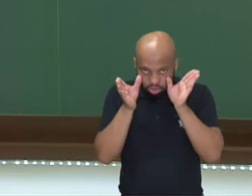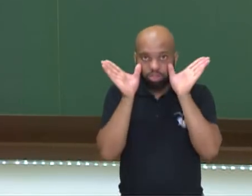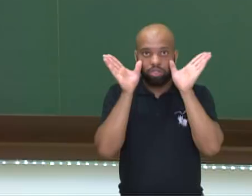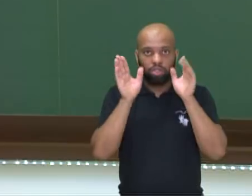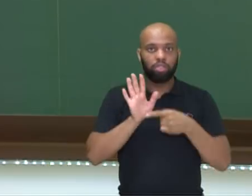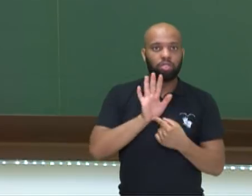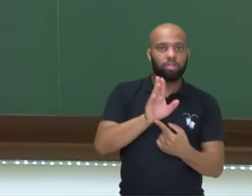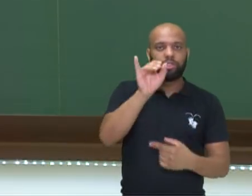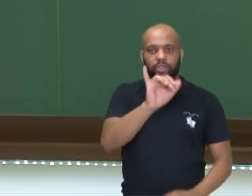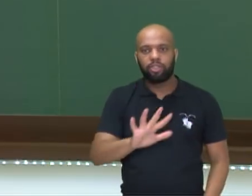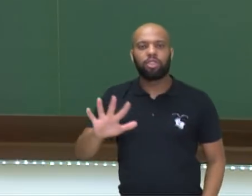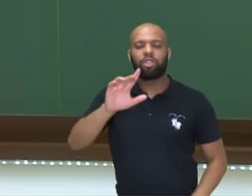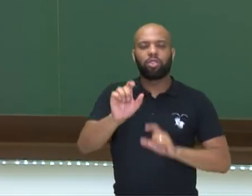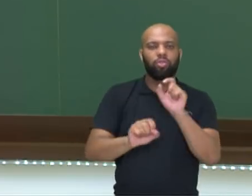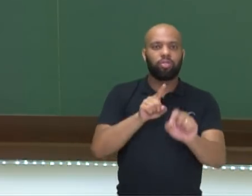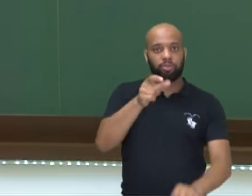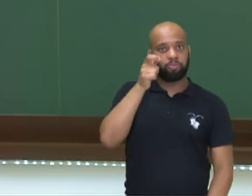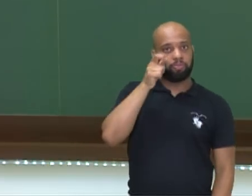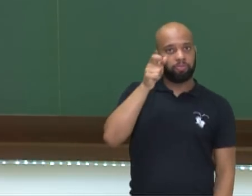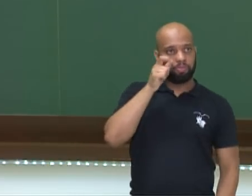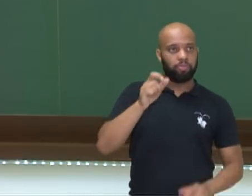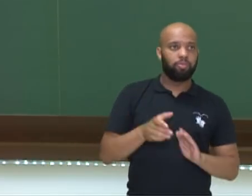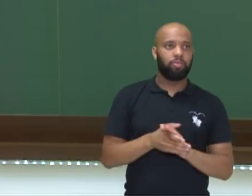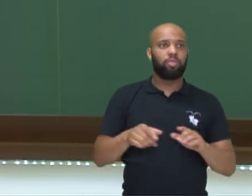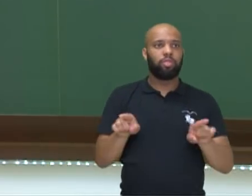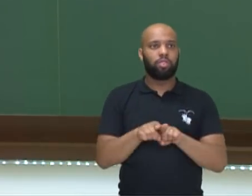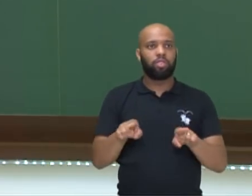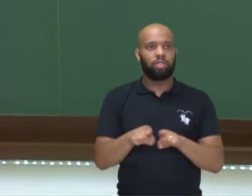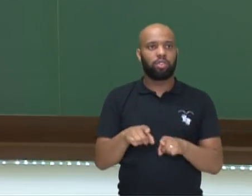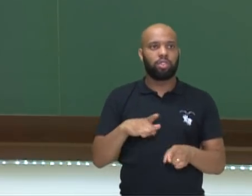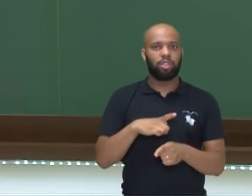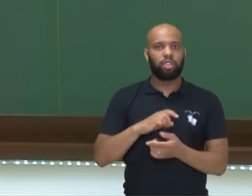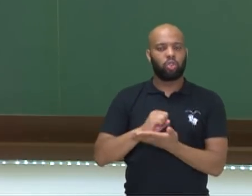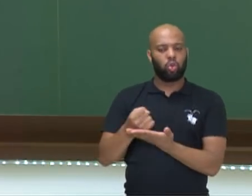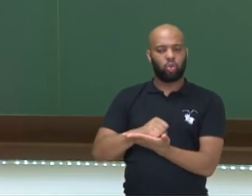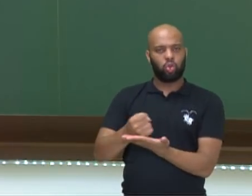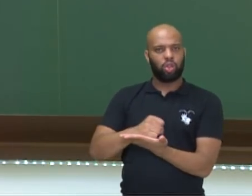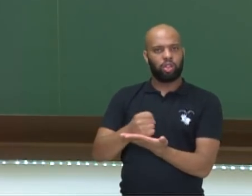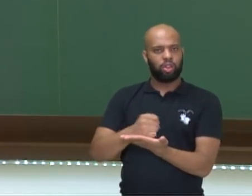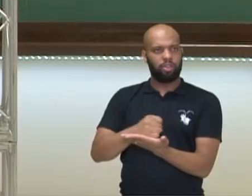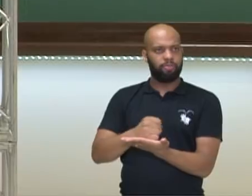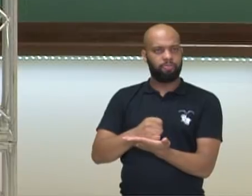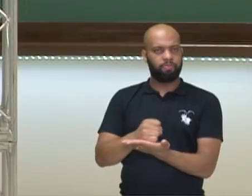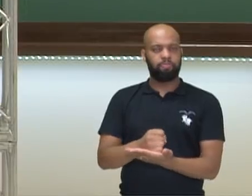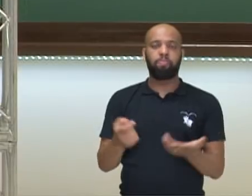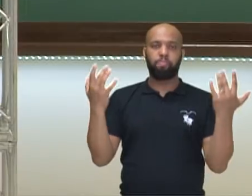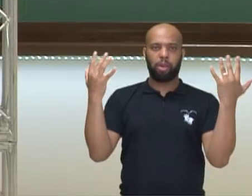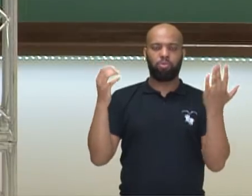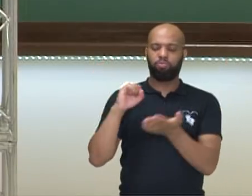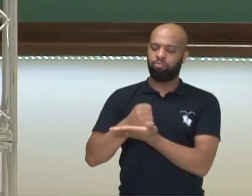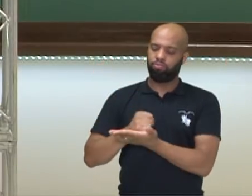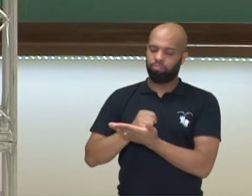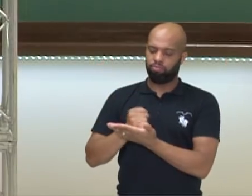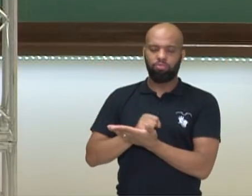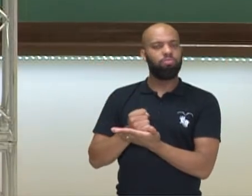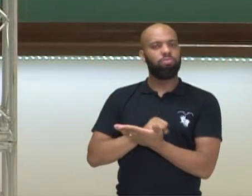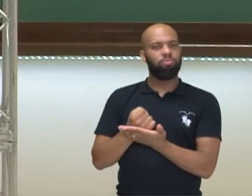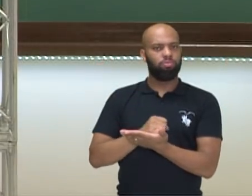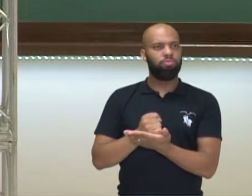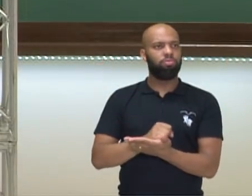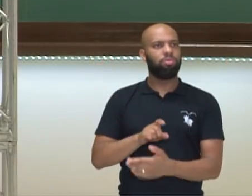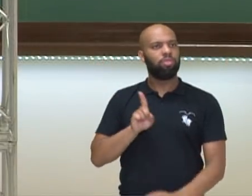imagens do que você está assistindo, e os dois controles para as mãos, tá? Então esse é o